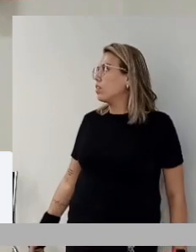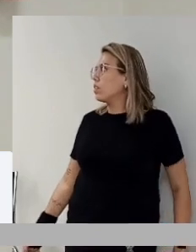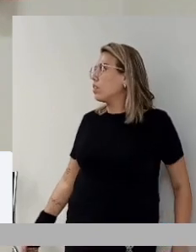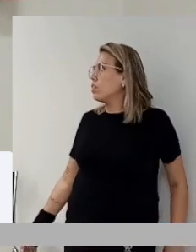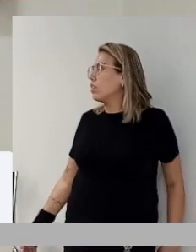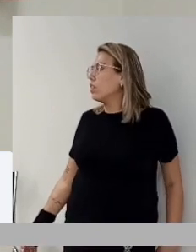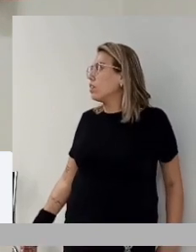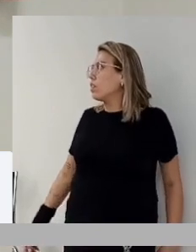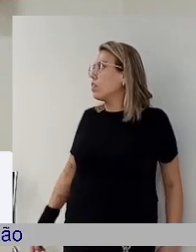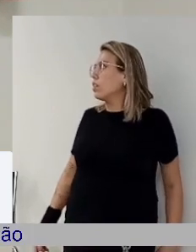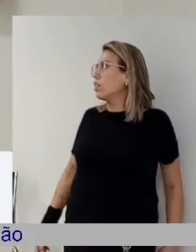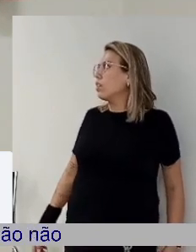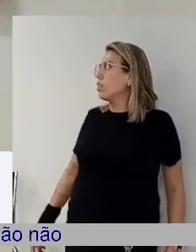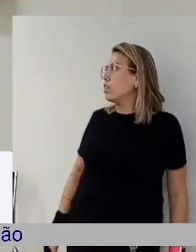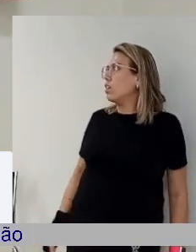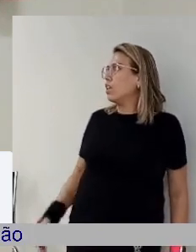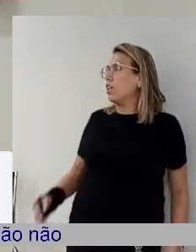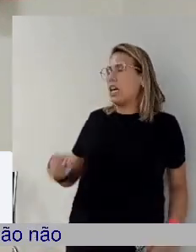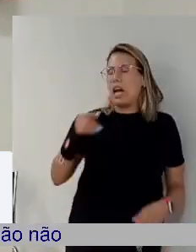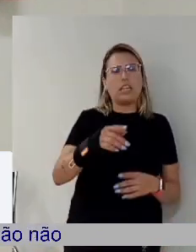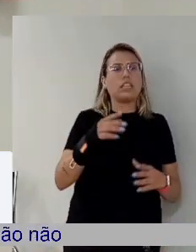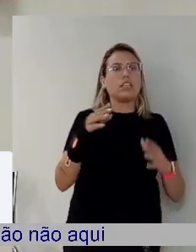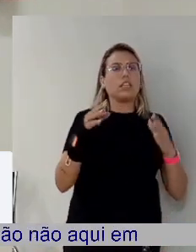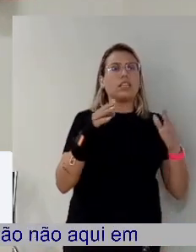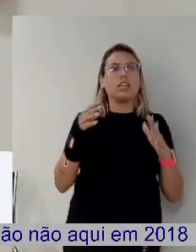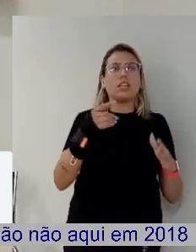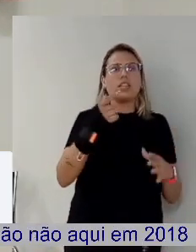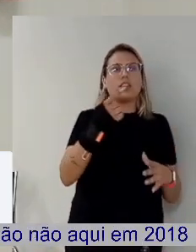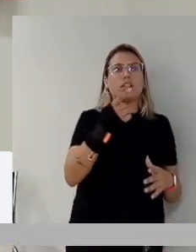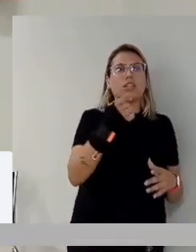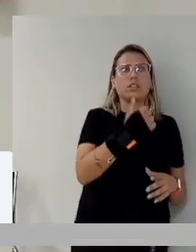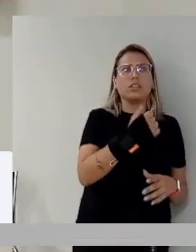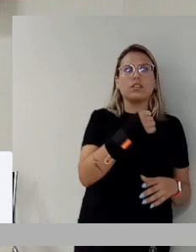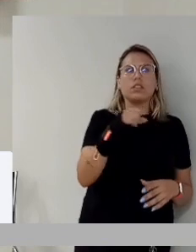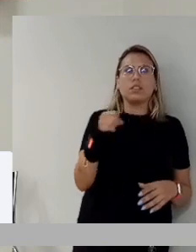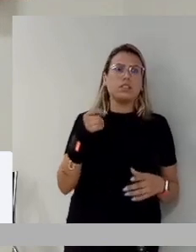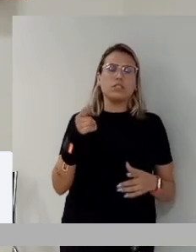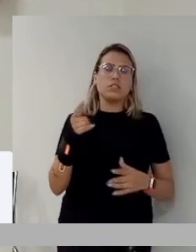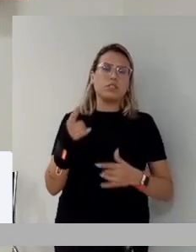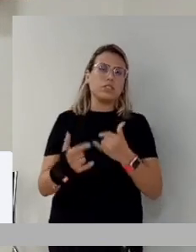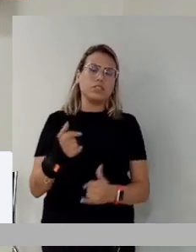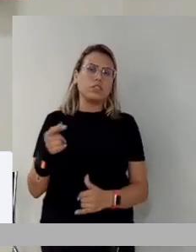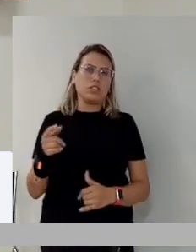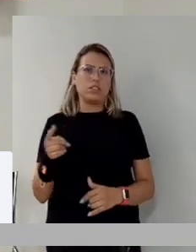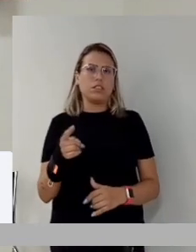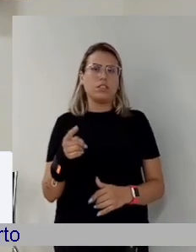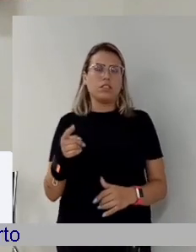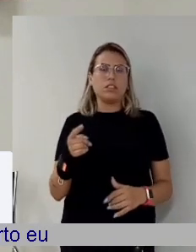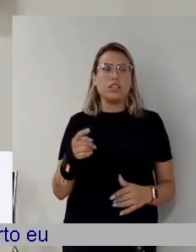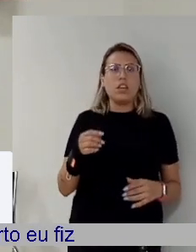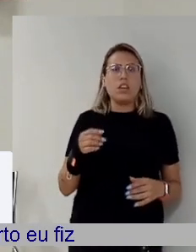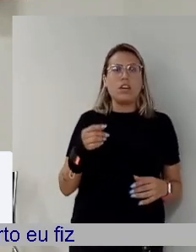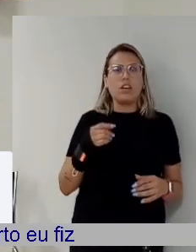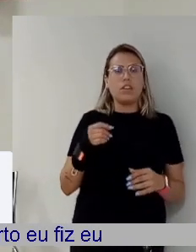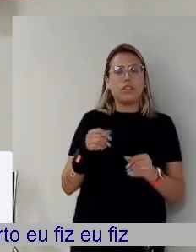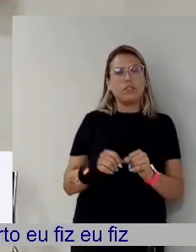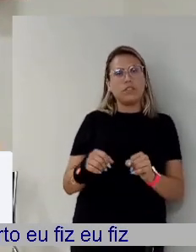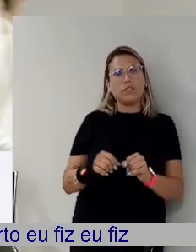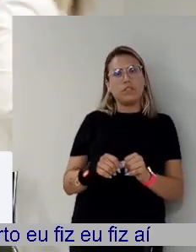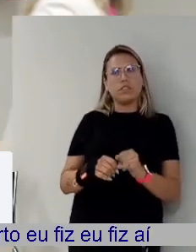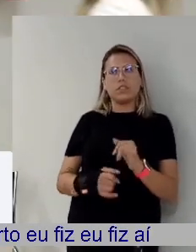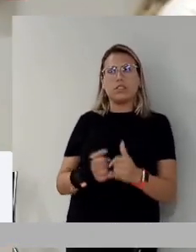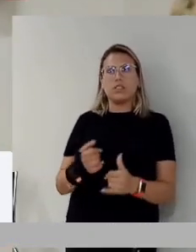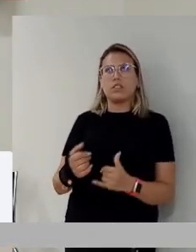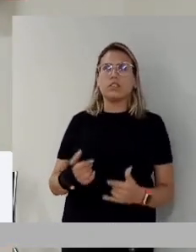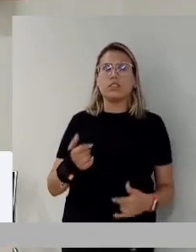2023 não não aqui em 2018 eu não tinha feito gicana ainda não certo eu fiz eu fiz a gicana